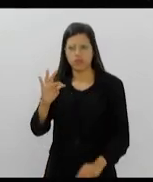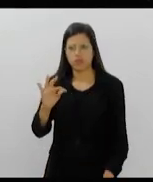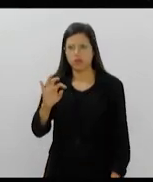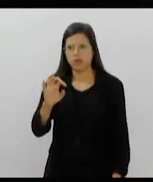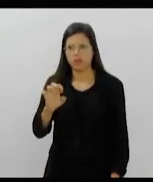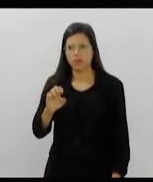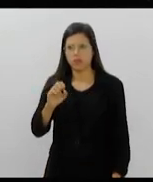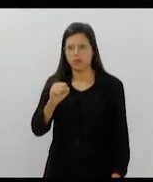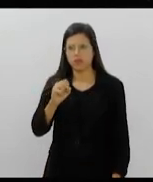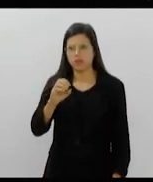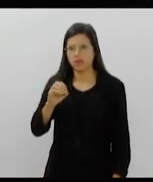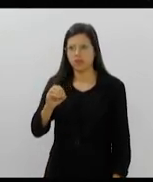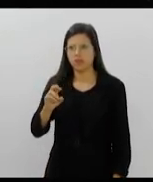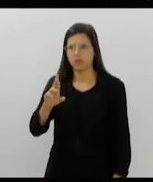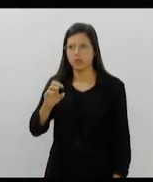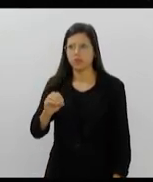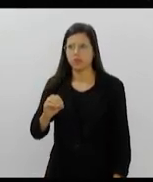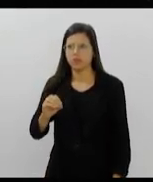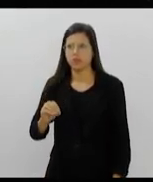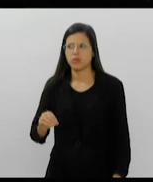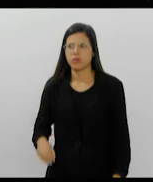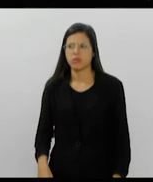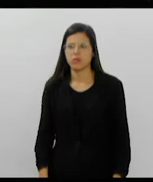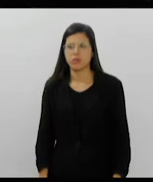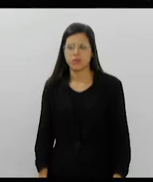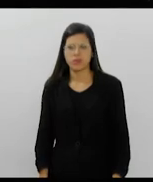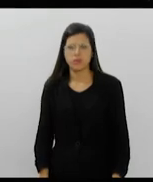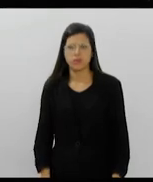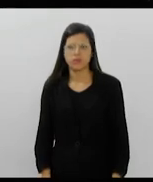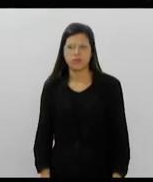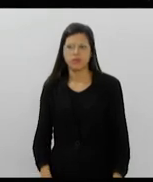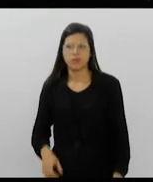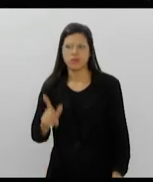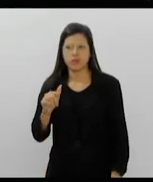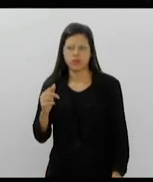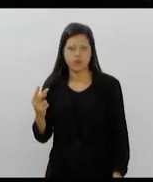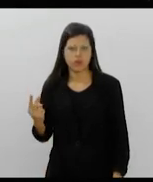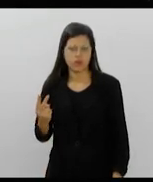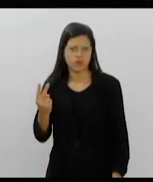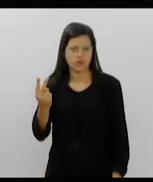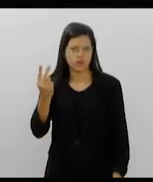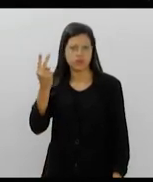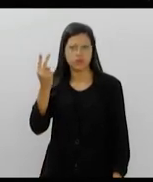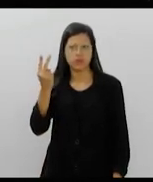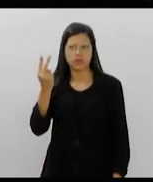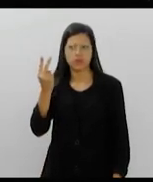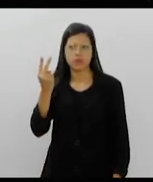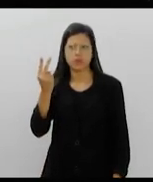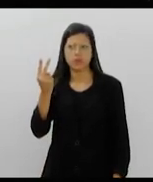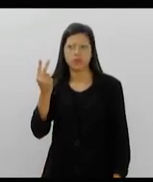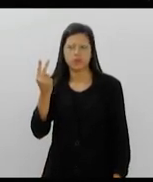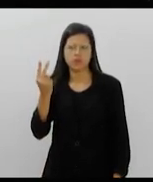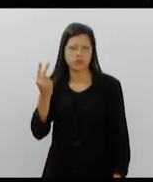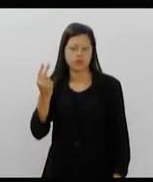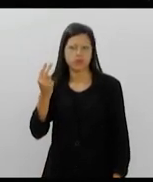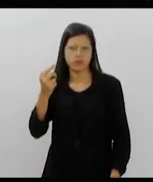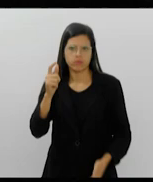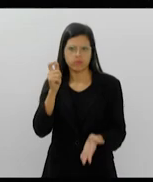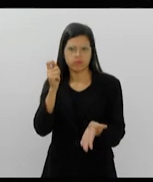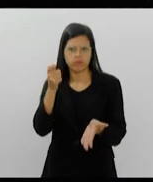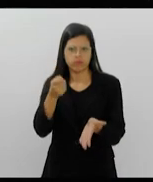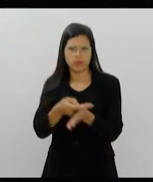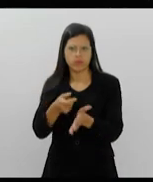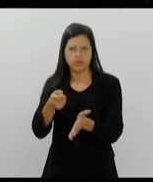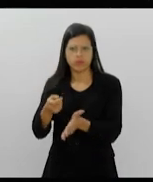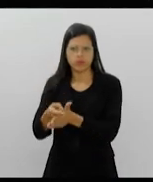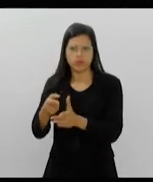fonte 00, que é exatamente o valor que, de pagamento da